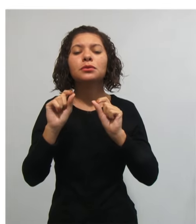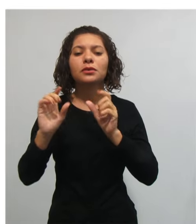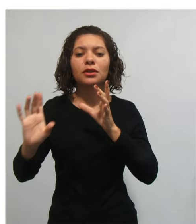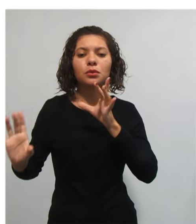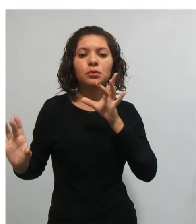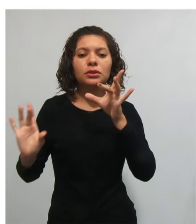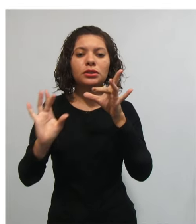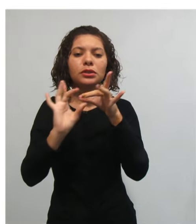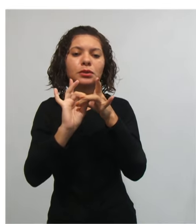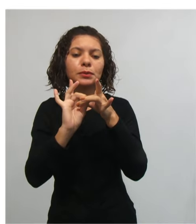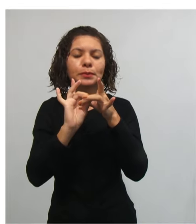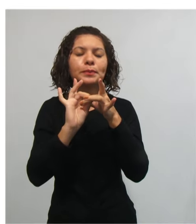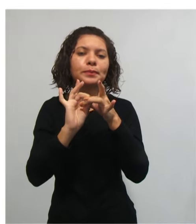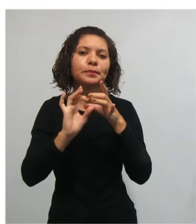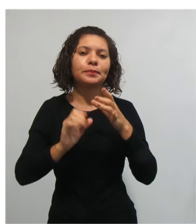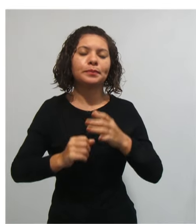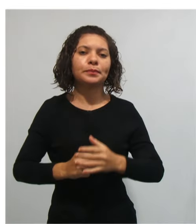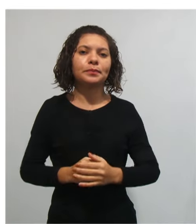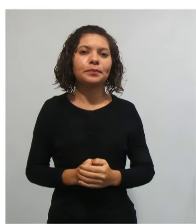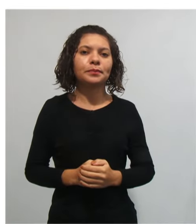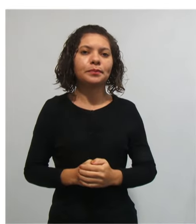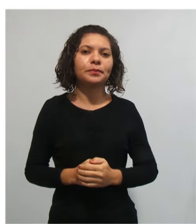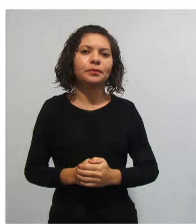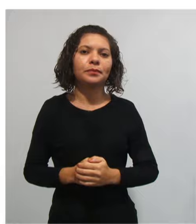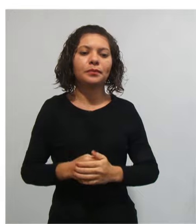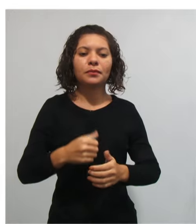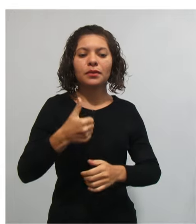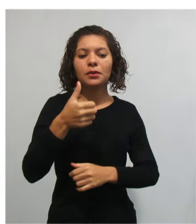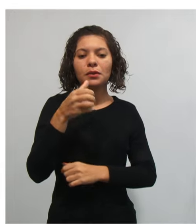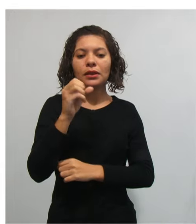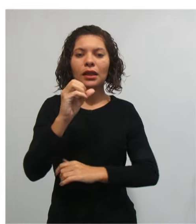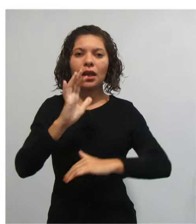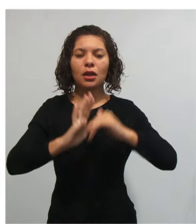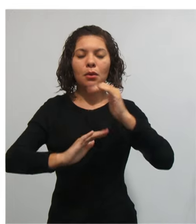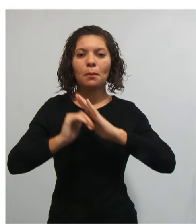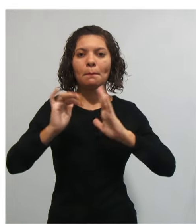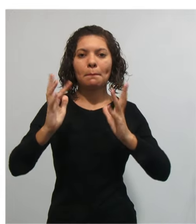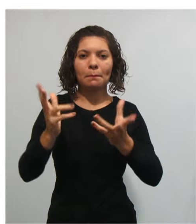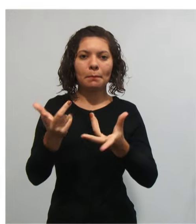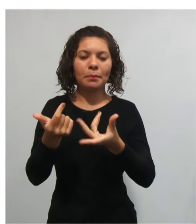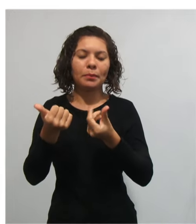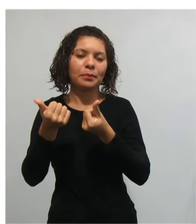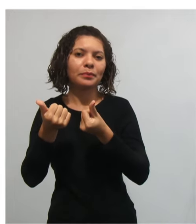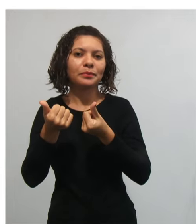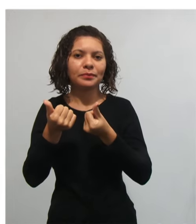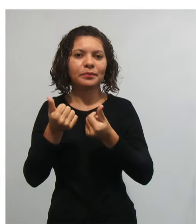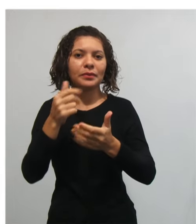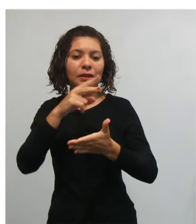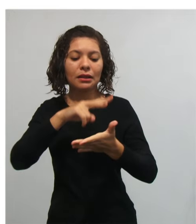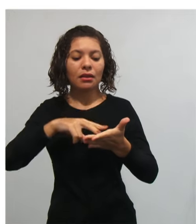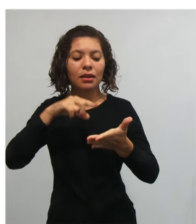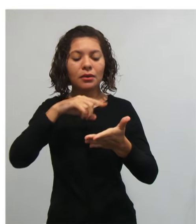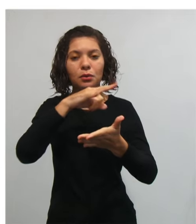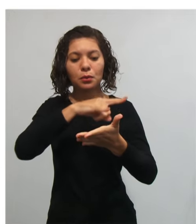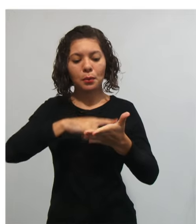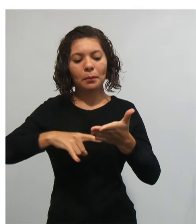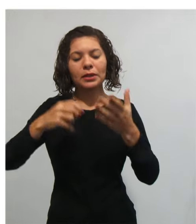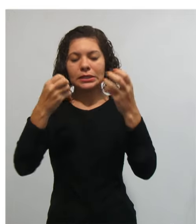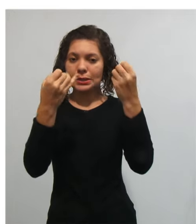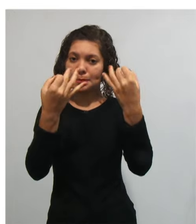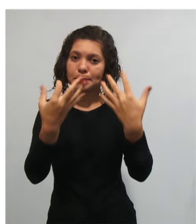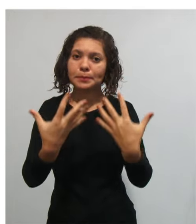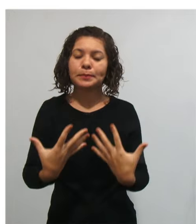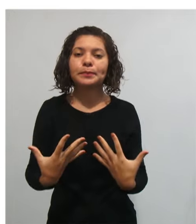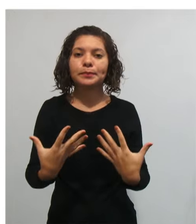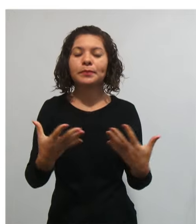fundamental mas é preciso ter um norte que são as competências Gerais são 10 competências Gerais Não deixe de se